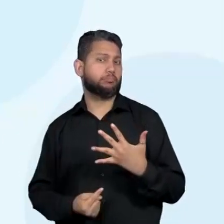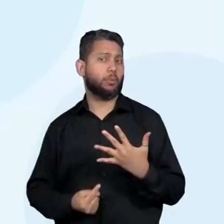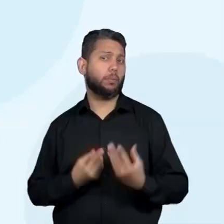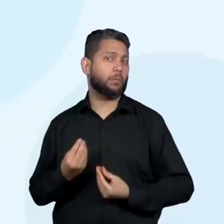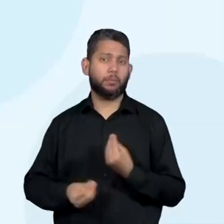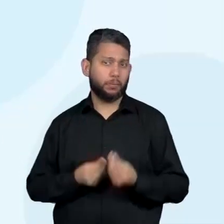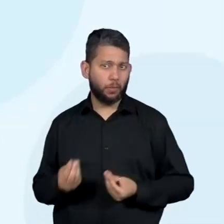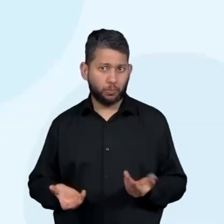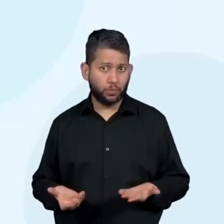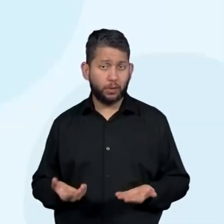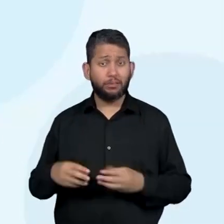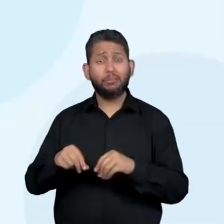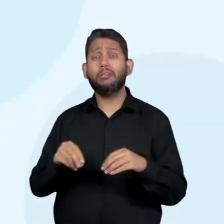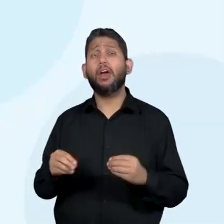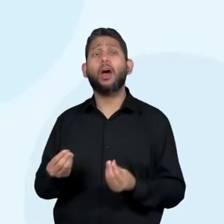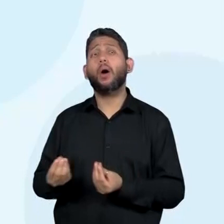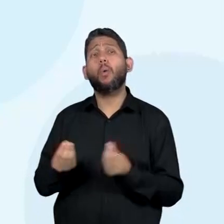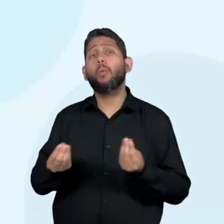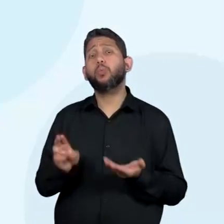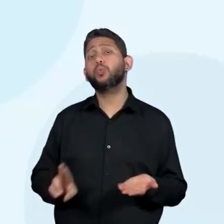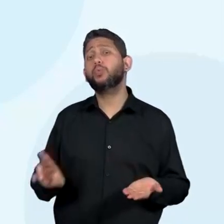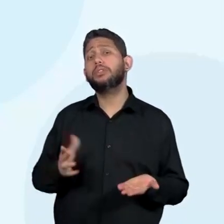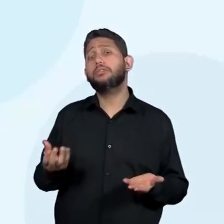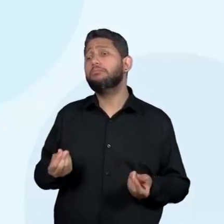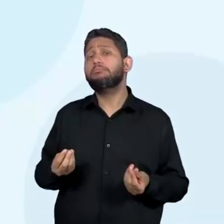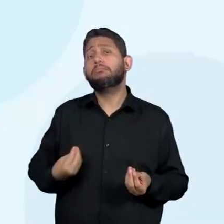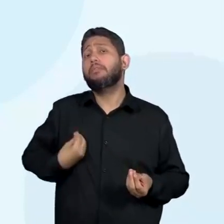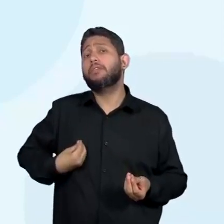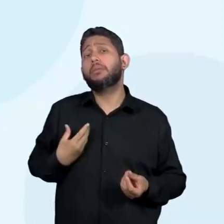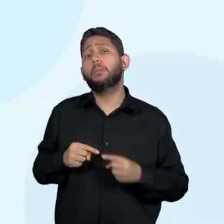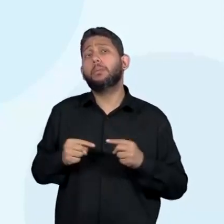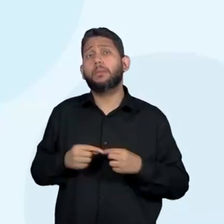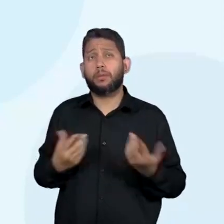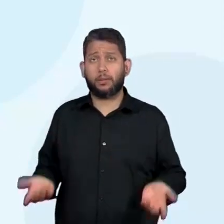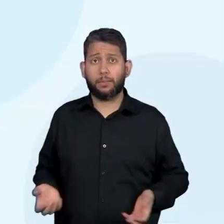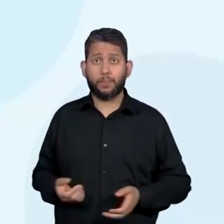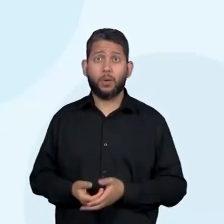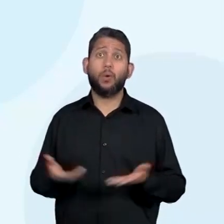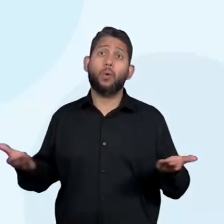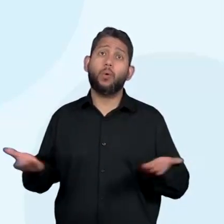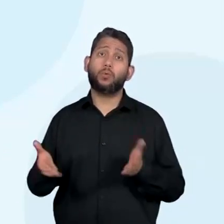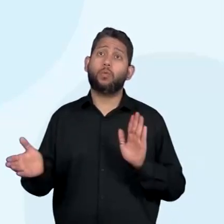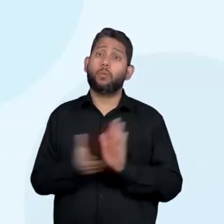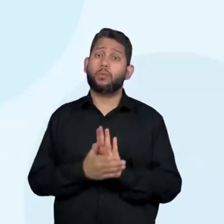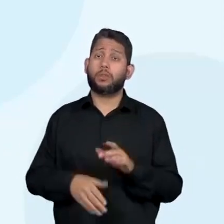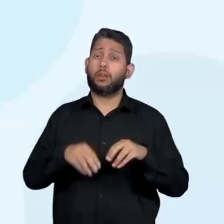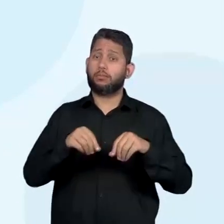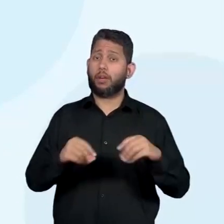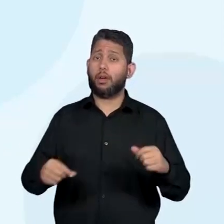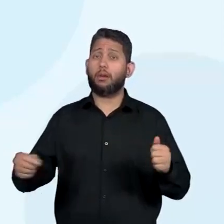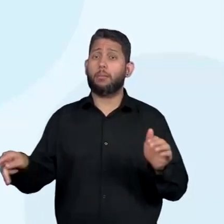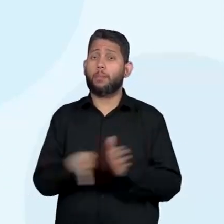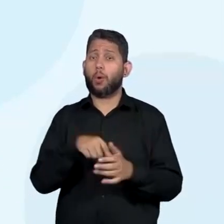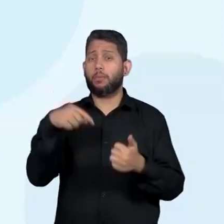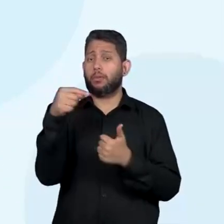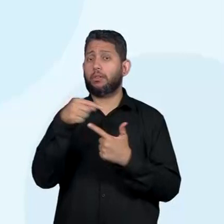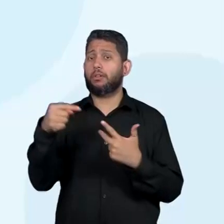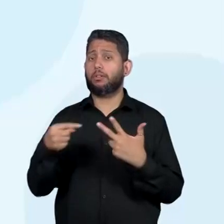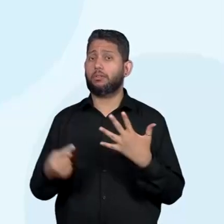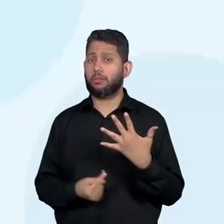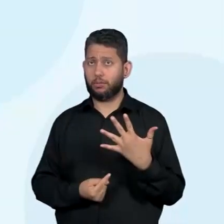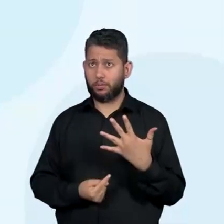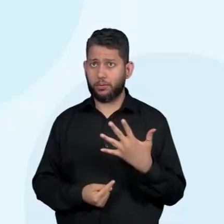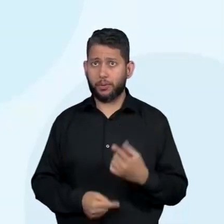eu vou destacar aqui para vocês as características deste solo que nós vamos observar, como